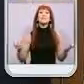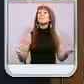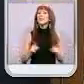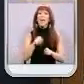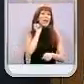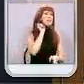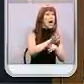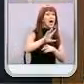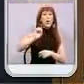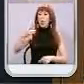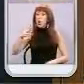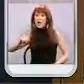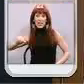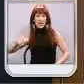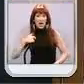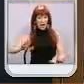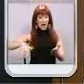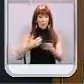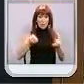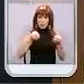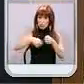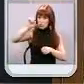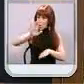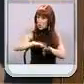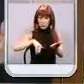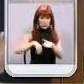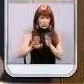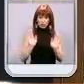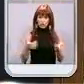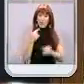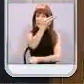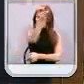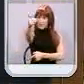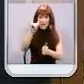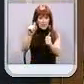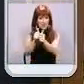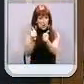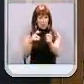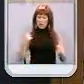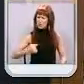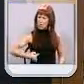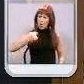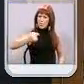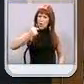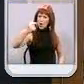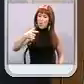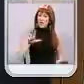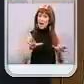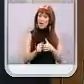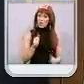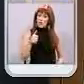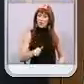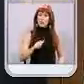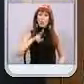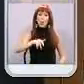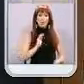no mar ou seja em terra, as propostas para a passagem de ano estão feitas. Para si que nos acompanha todos os dias, a equipa do Portugal